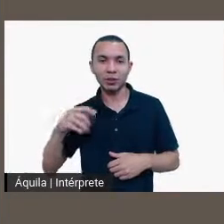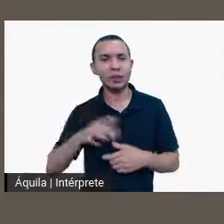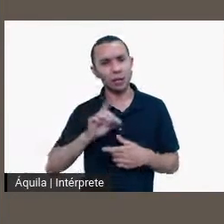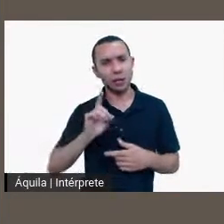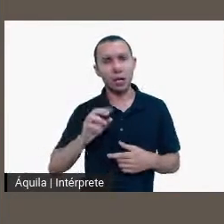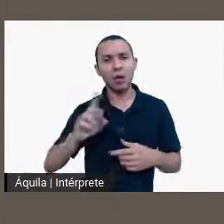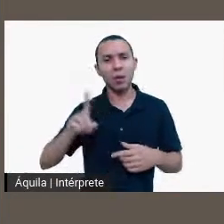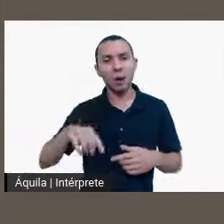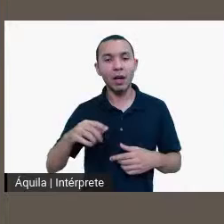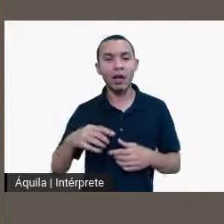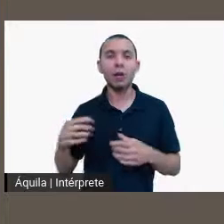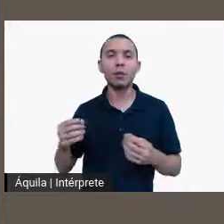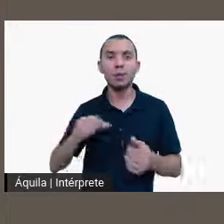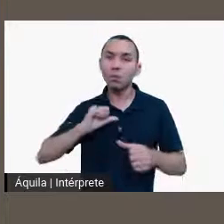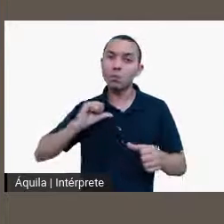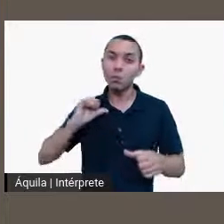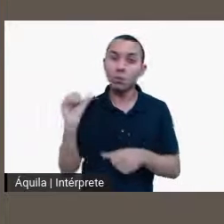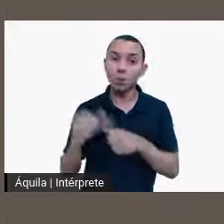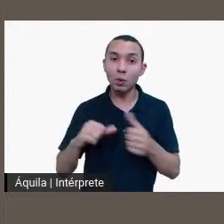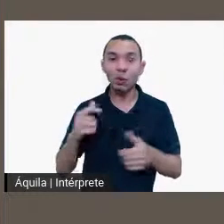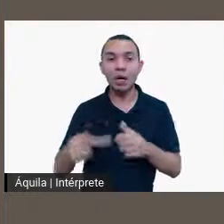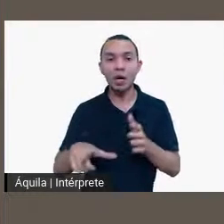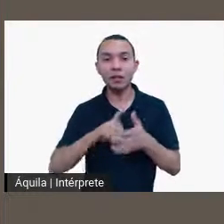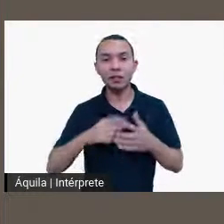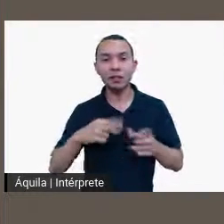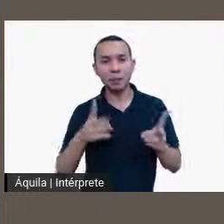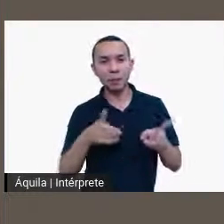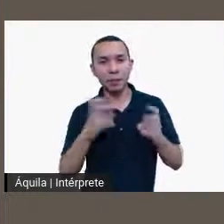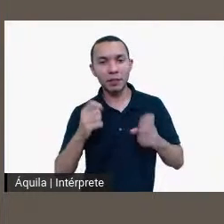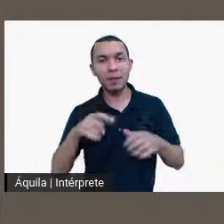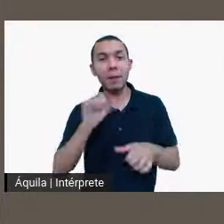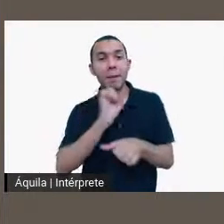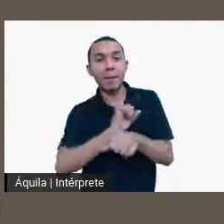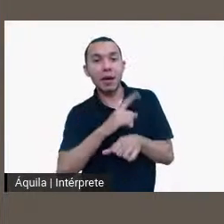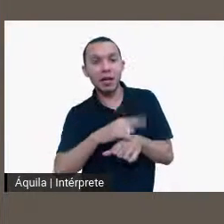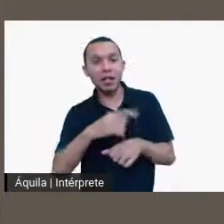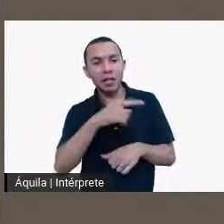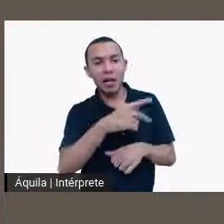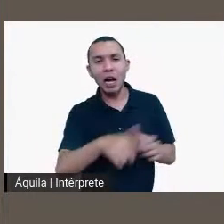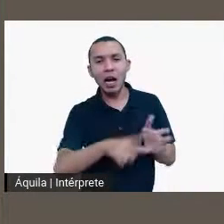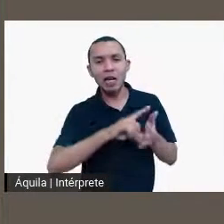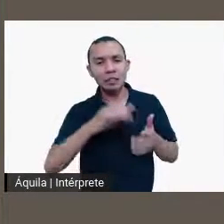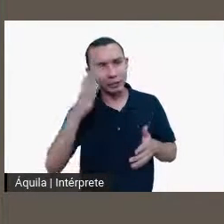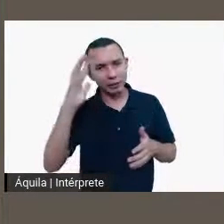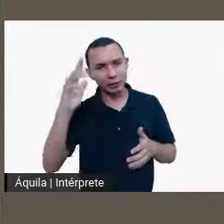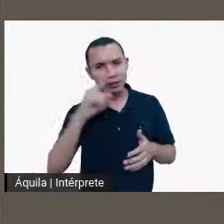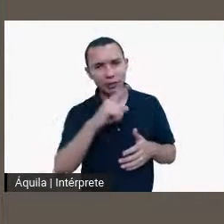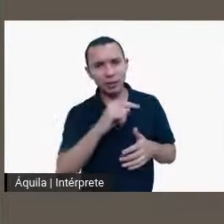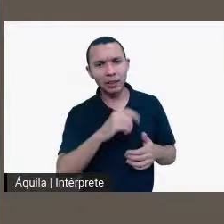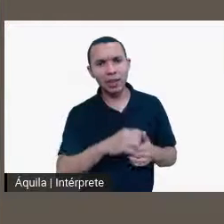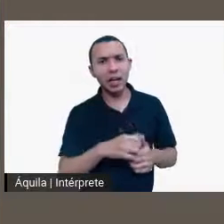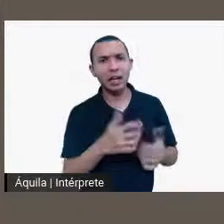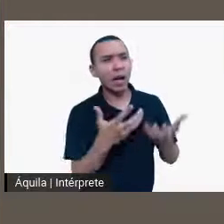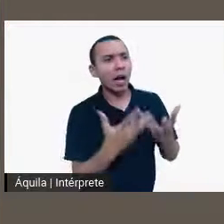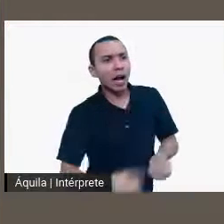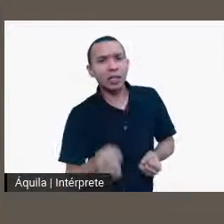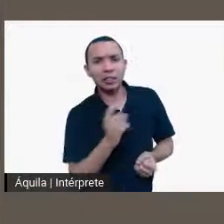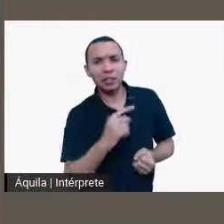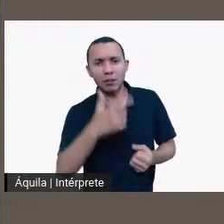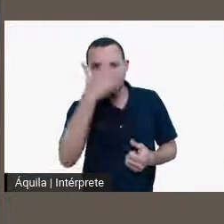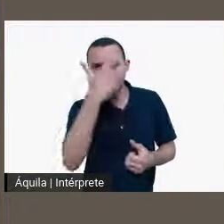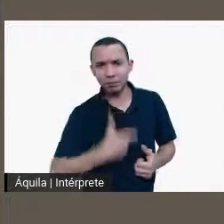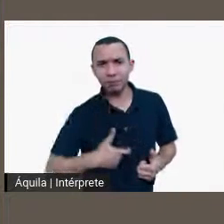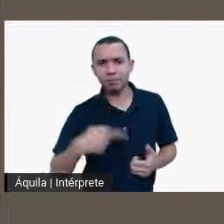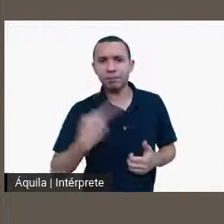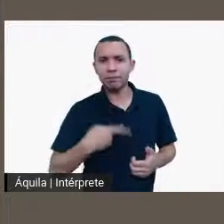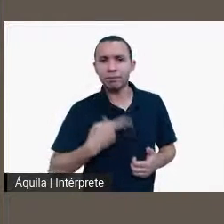ela agita o que se percebia imóvel, ela que se imaginava em conformidade consigo mesma. Não se trata de